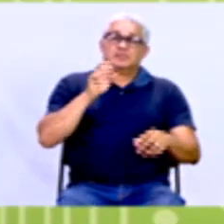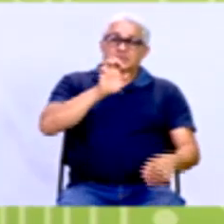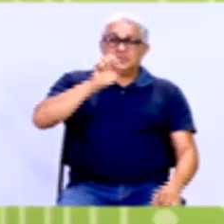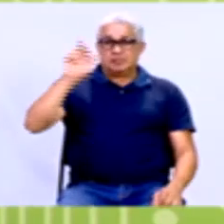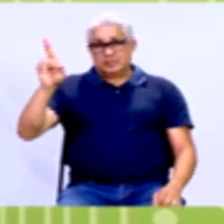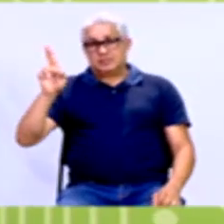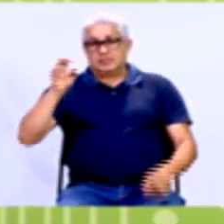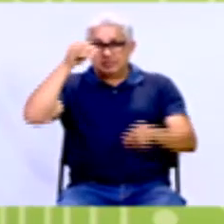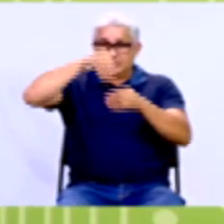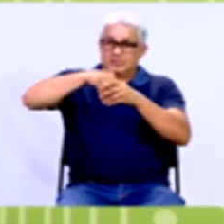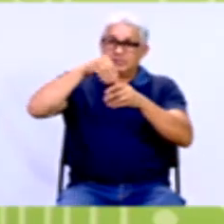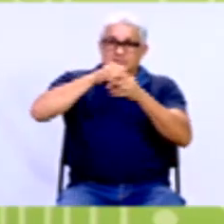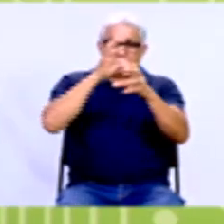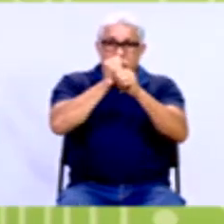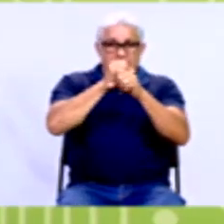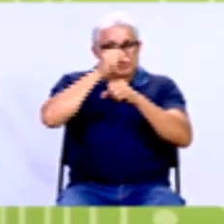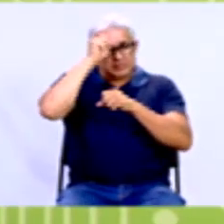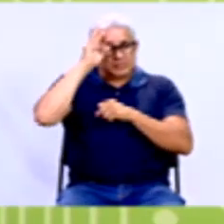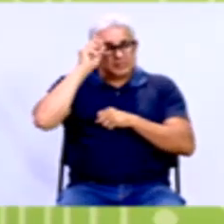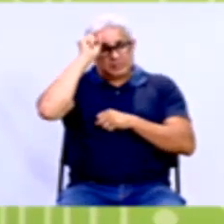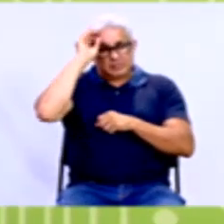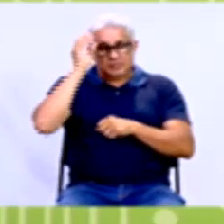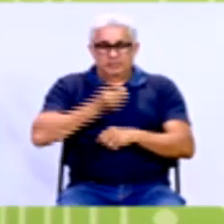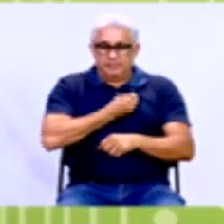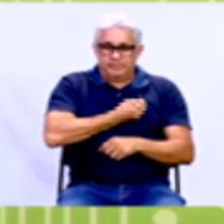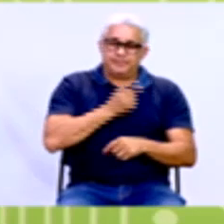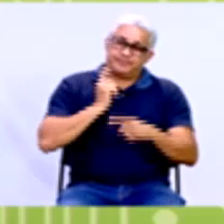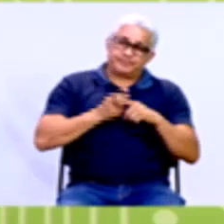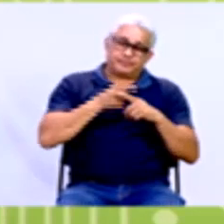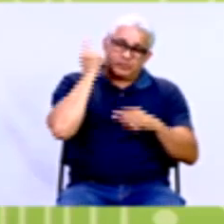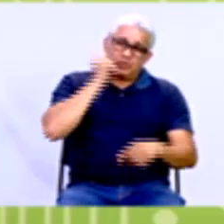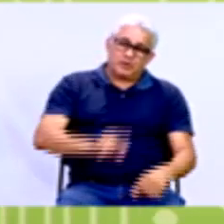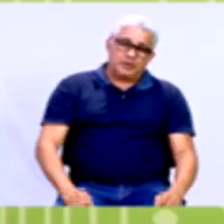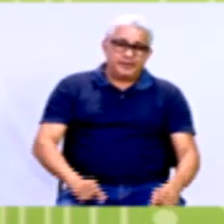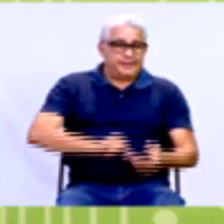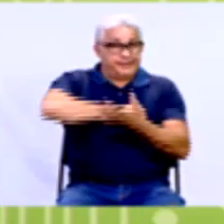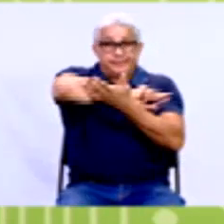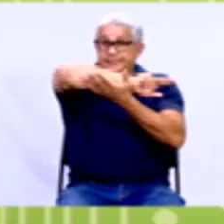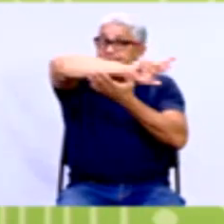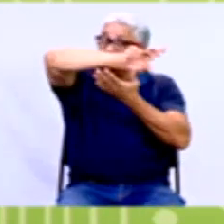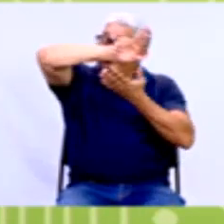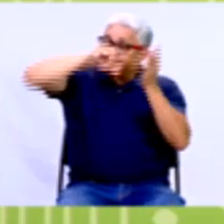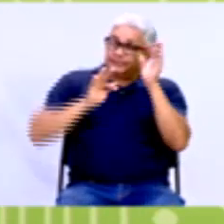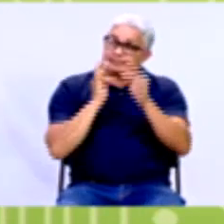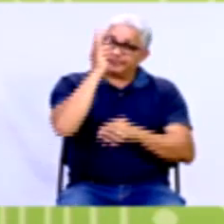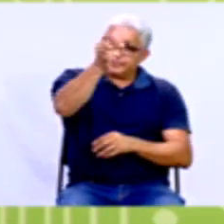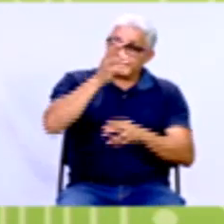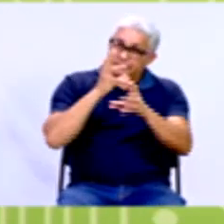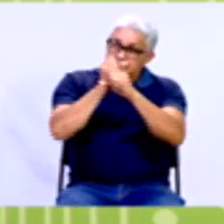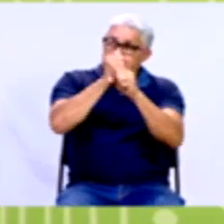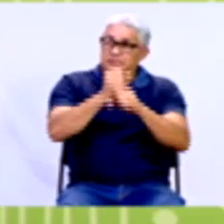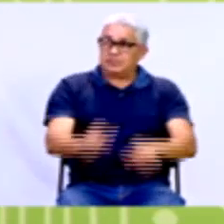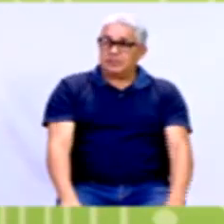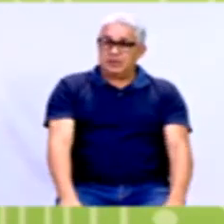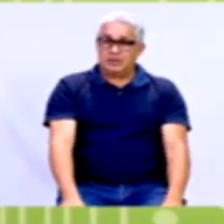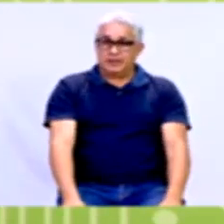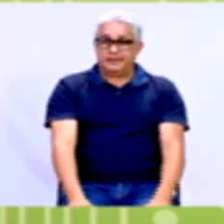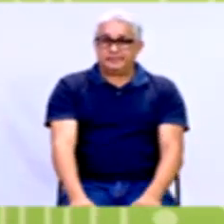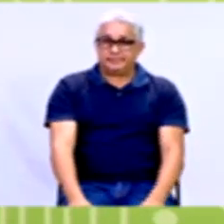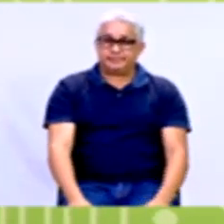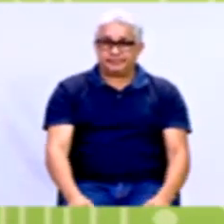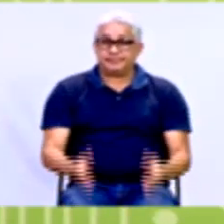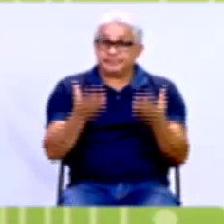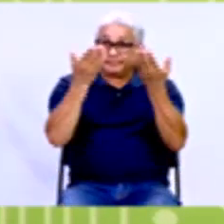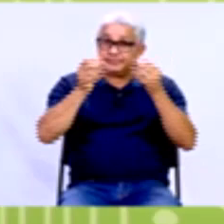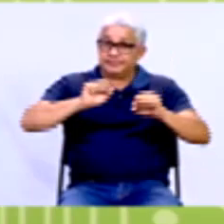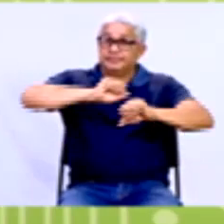do nosso dia a dia mesmo, porque a gente consegue fazer muitas projeções, entendeu? Nesse caso aqui ficou